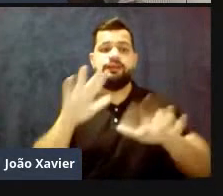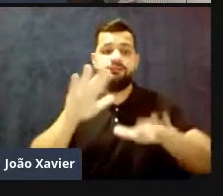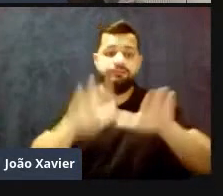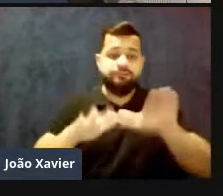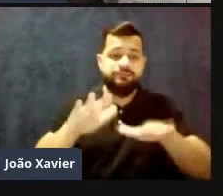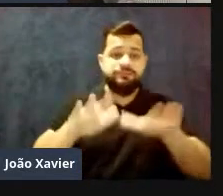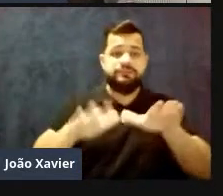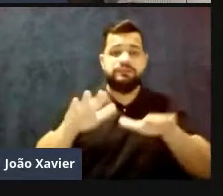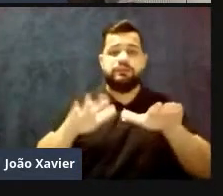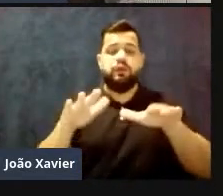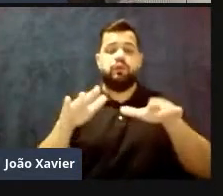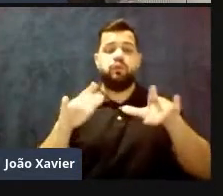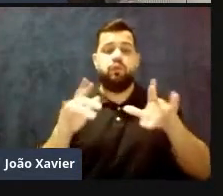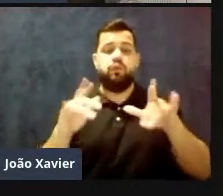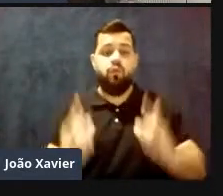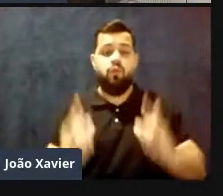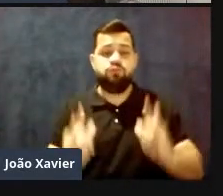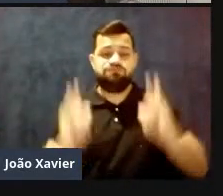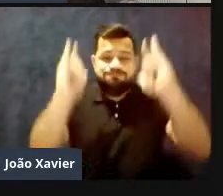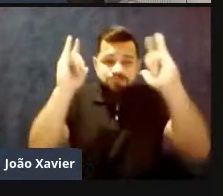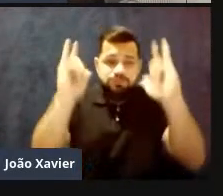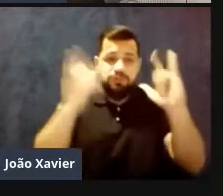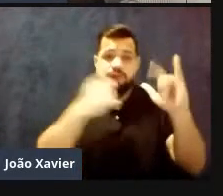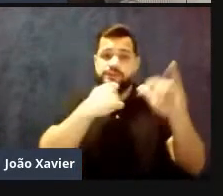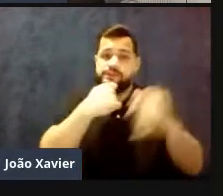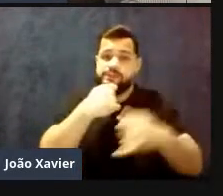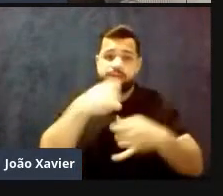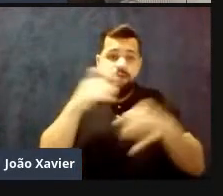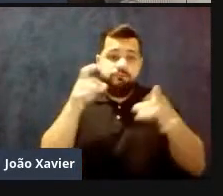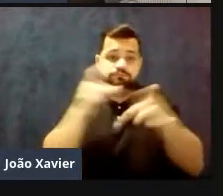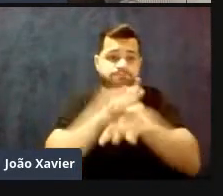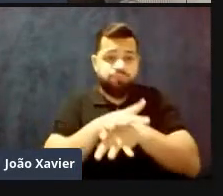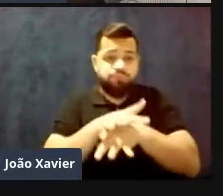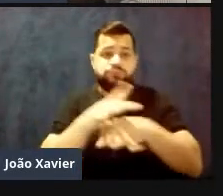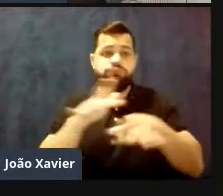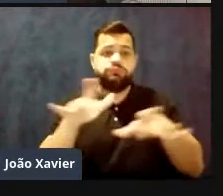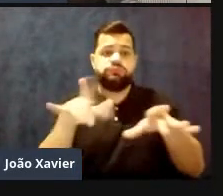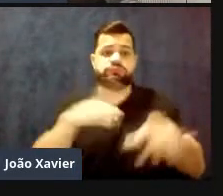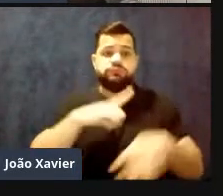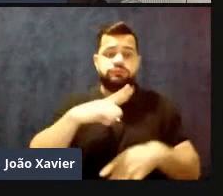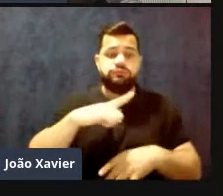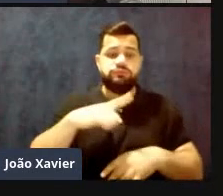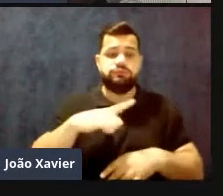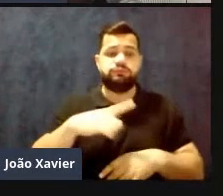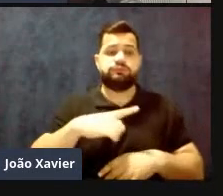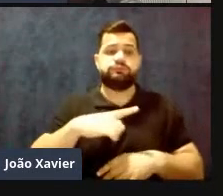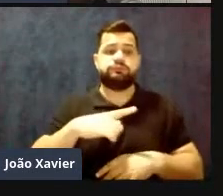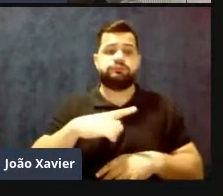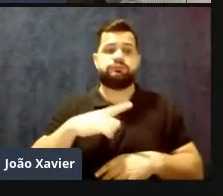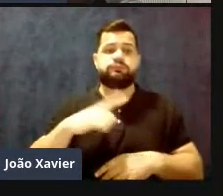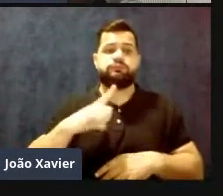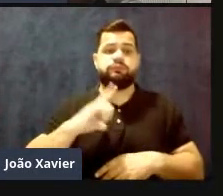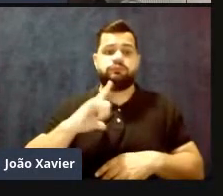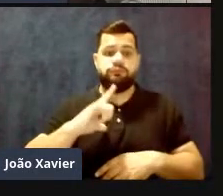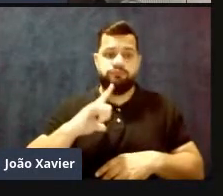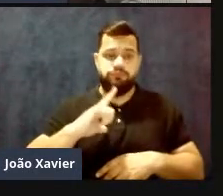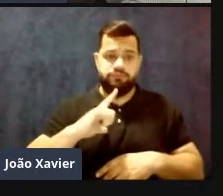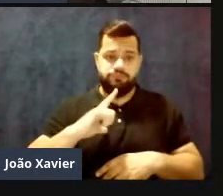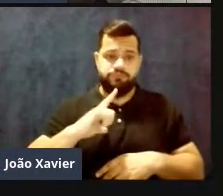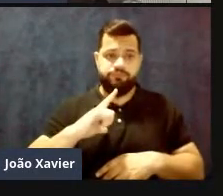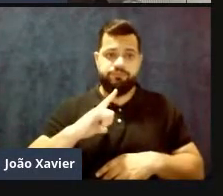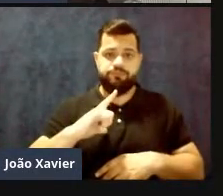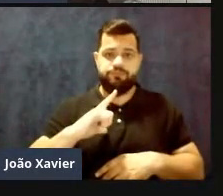com 18 leitos, ele era utilizado como seção de dor torácica, né? uma ala para traumas para pacientes em acompanhamento